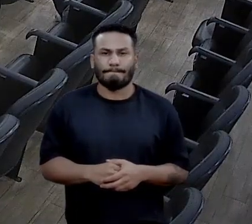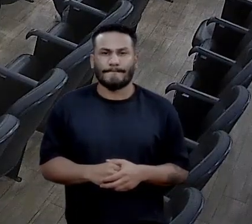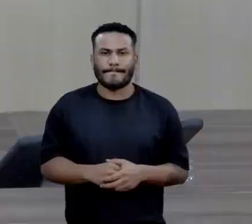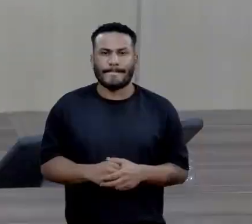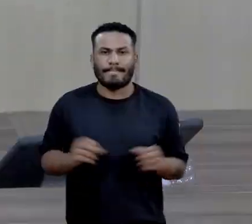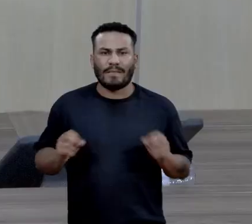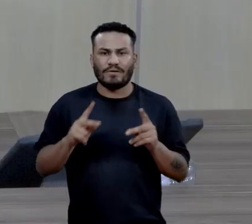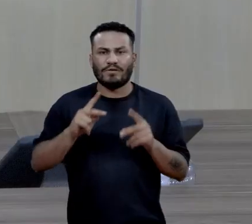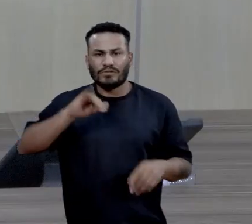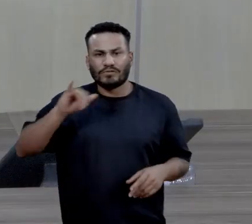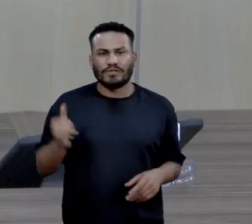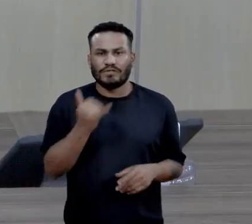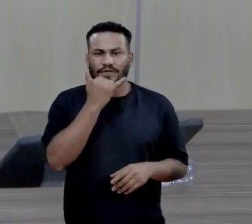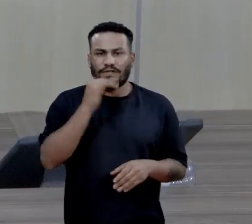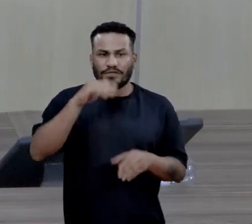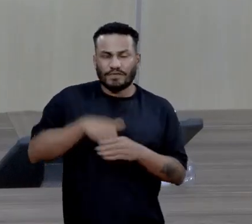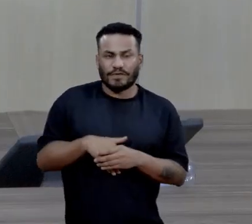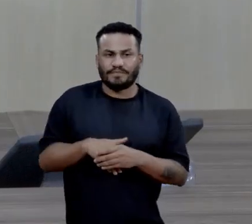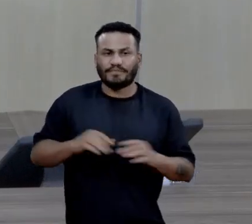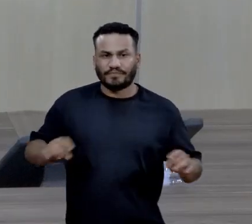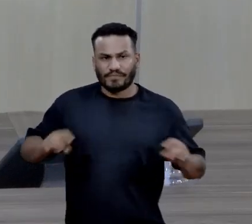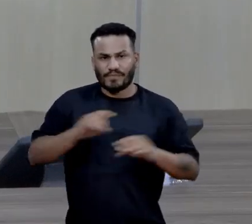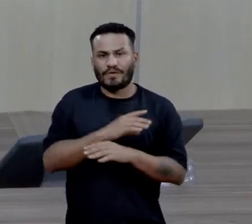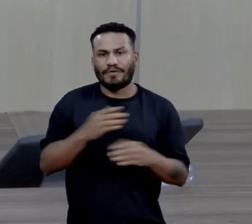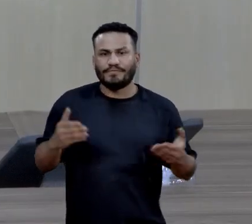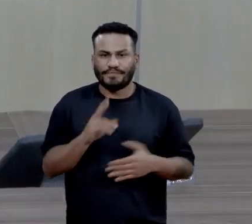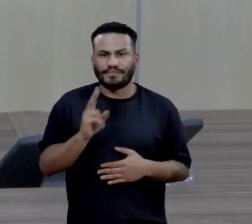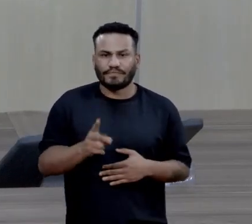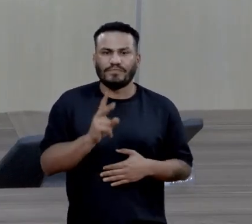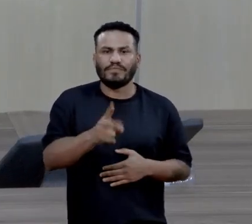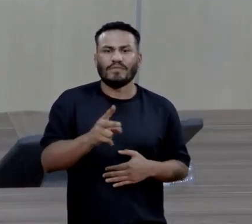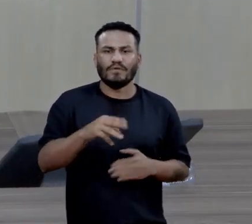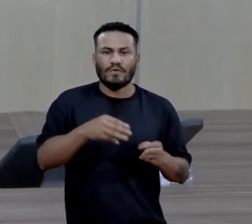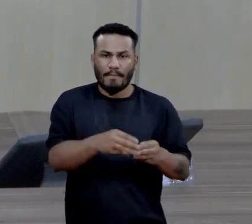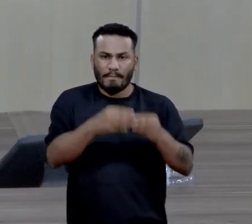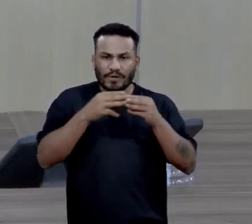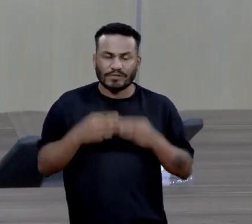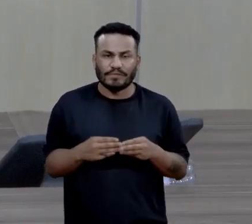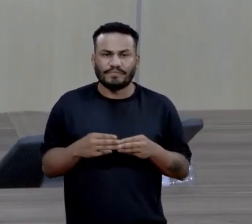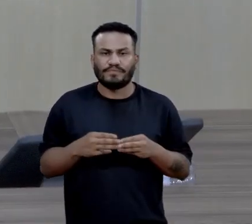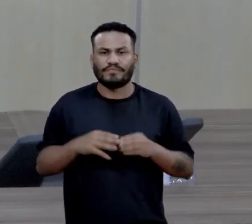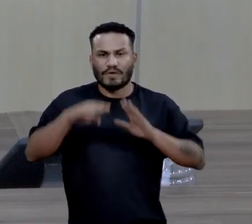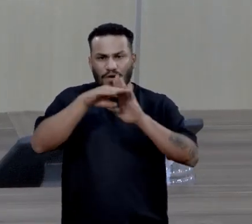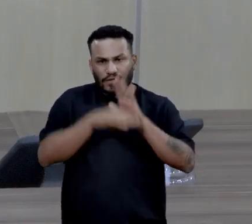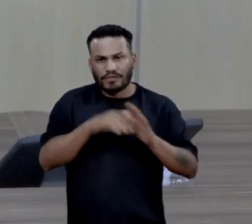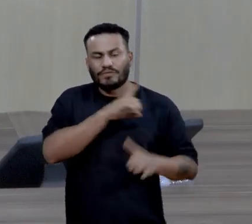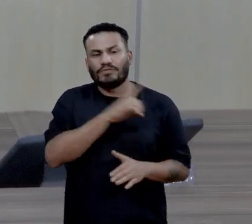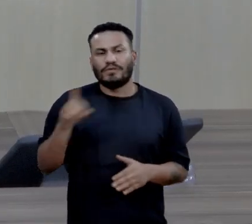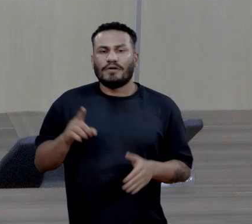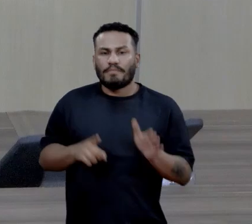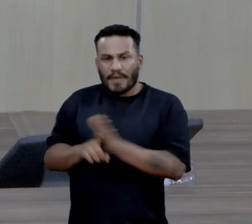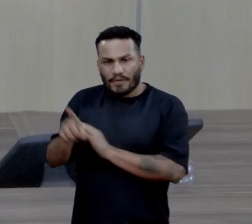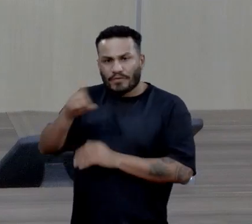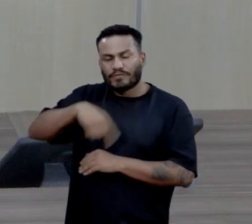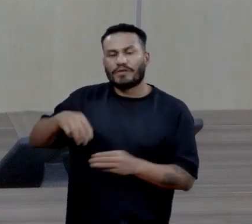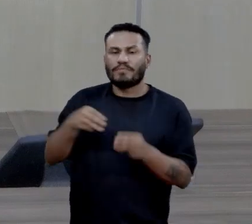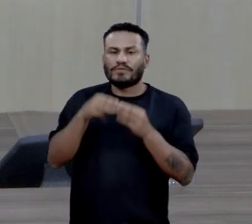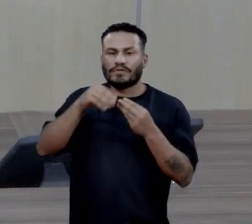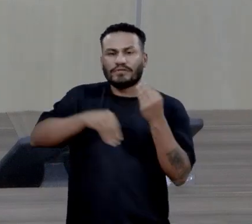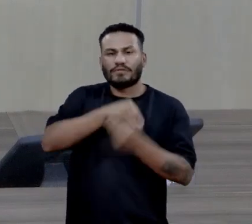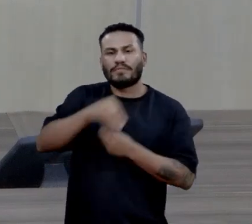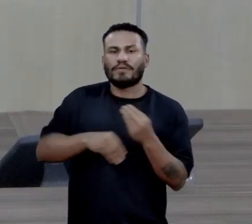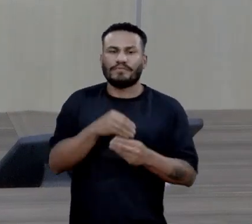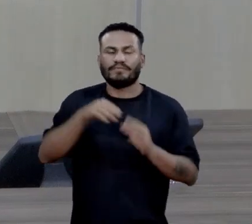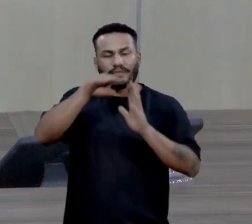Ok, justificativa de votos sanada. Seguimos para as moções da ordem do dia. Consulta para a votação englobada das